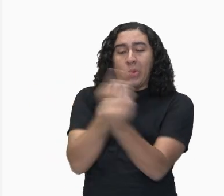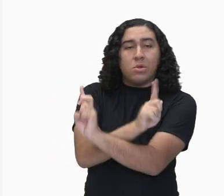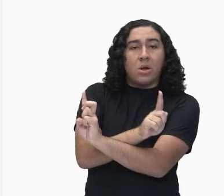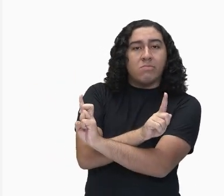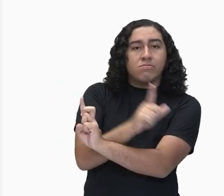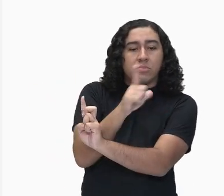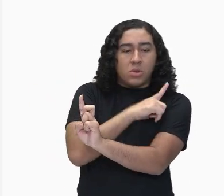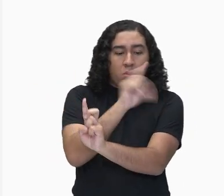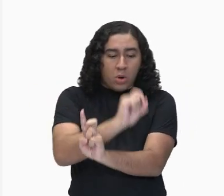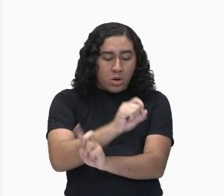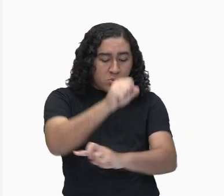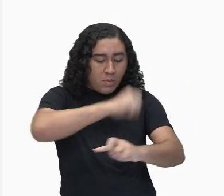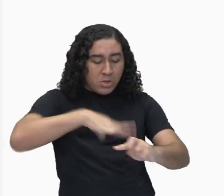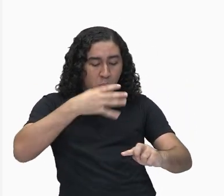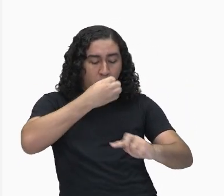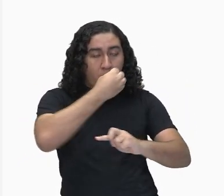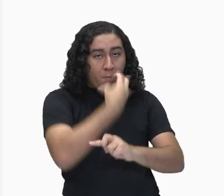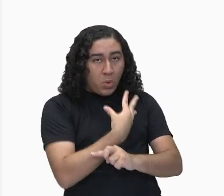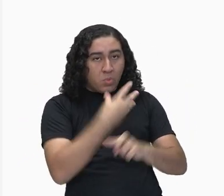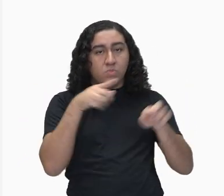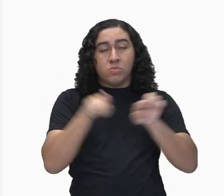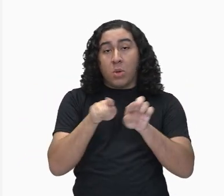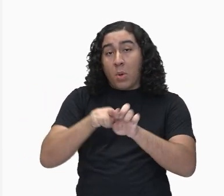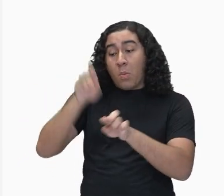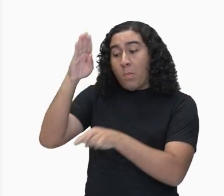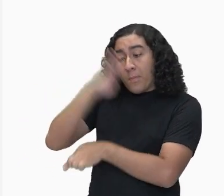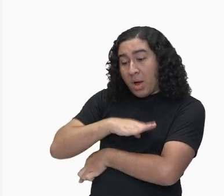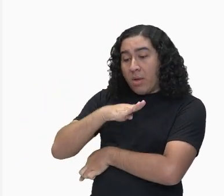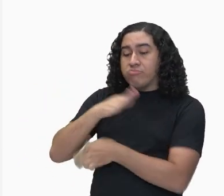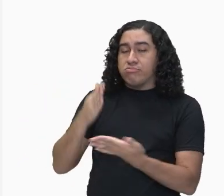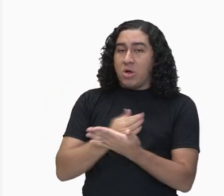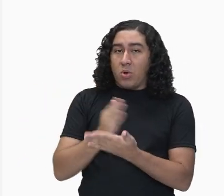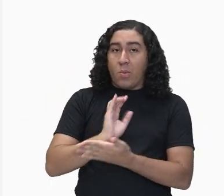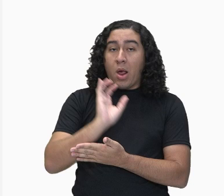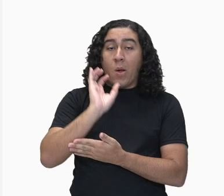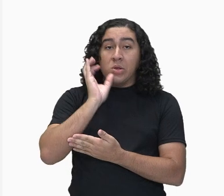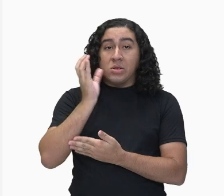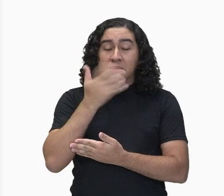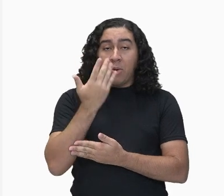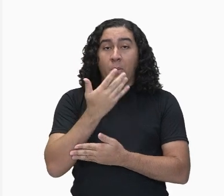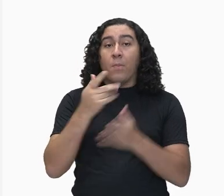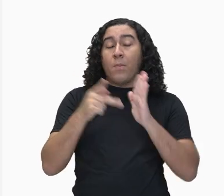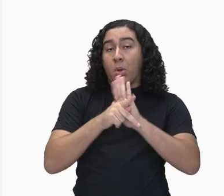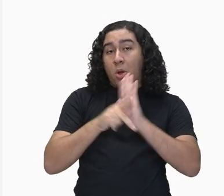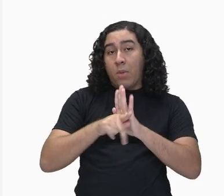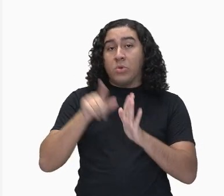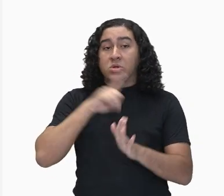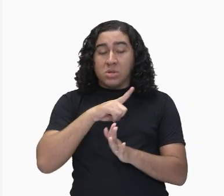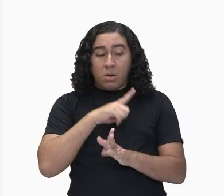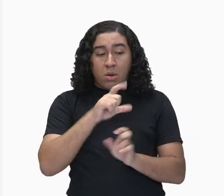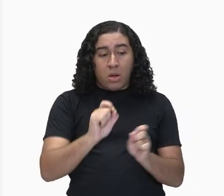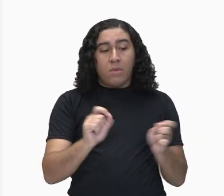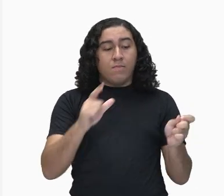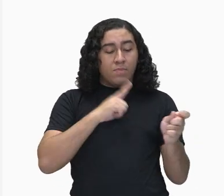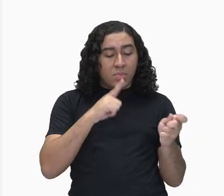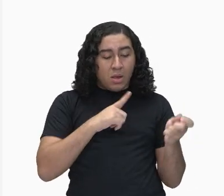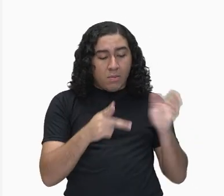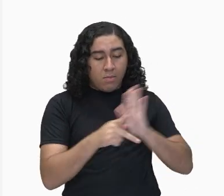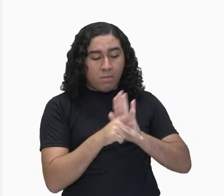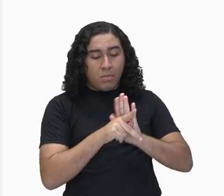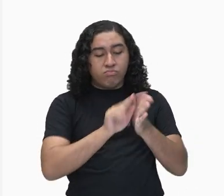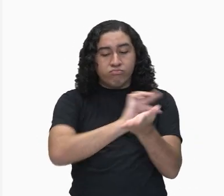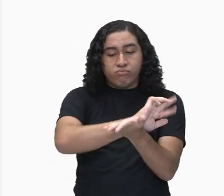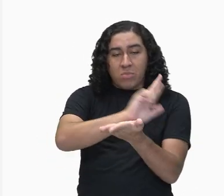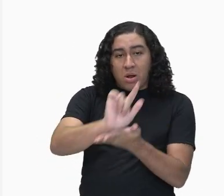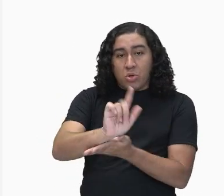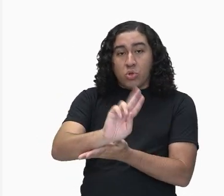aí entre o bem e o mal, né? Algumas situações que eram levadas e chamada face de